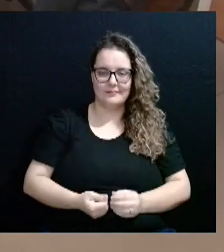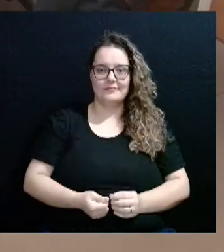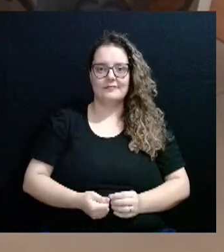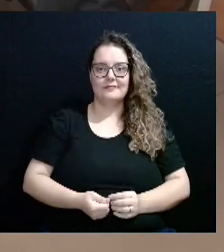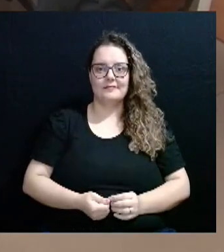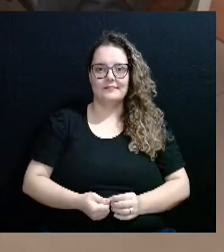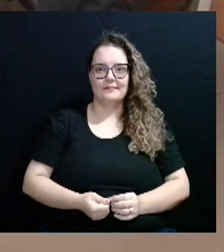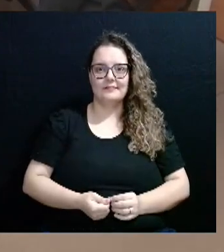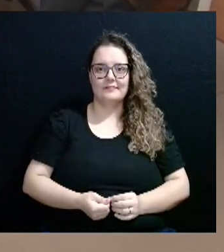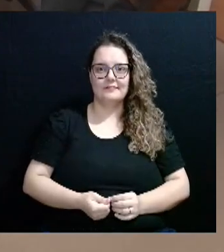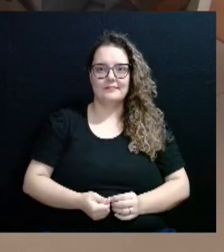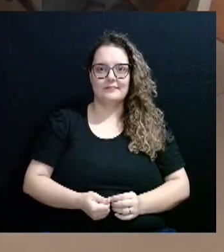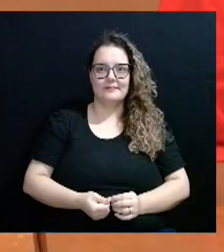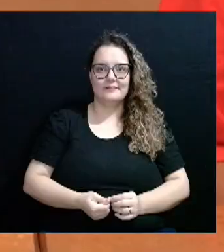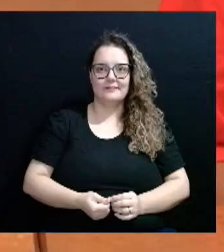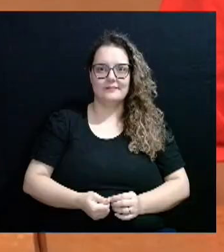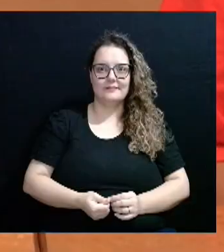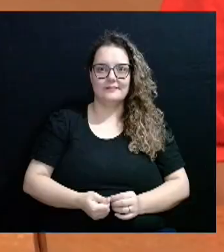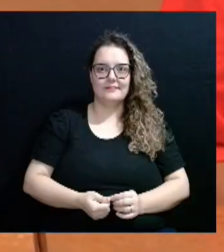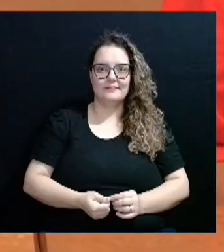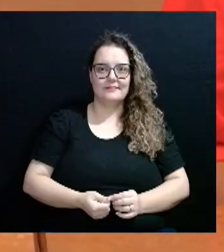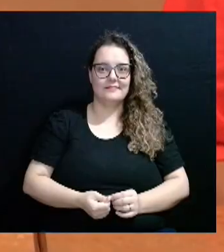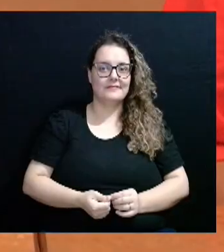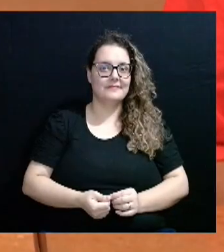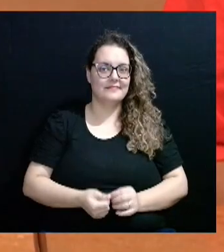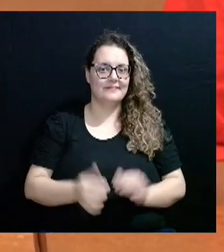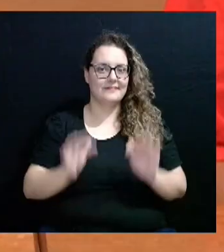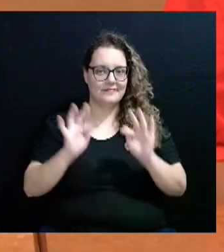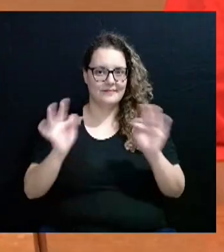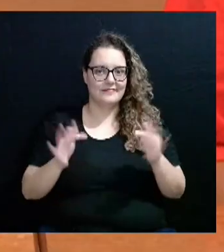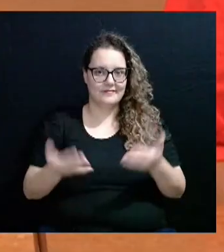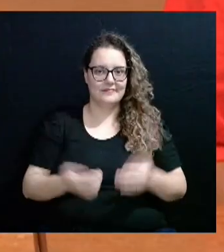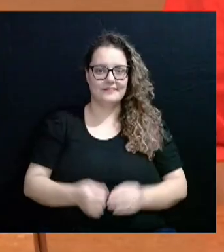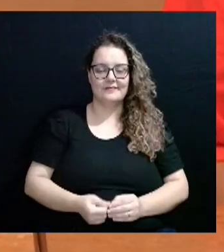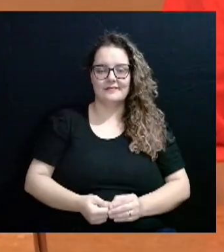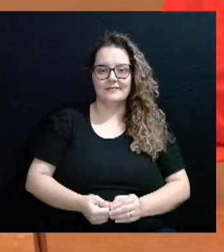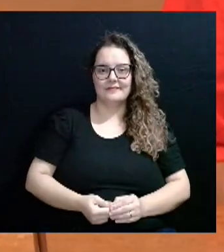Eu estou muito feliz hoje, né, de encontrar